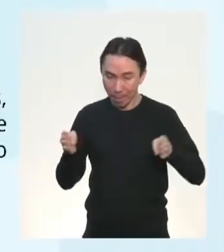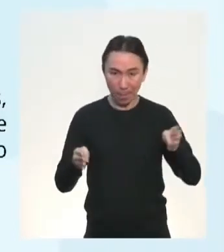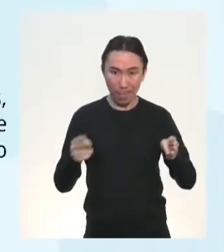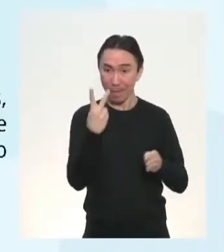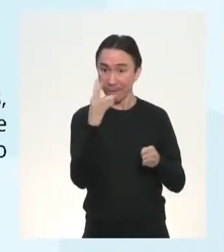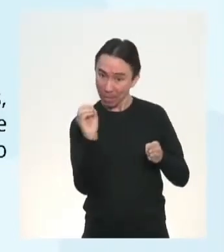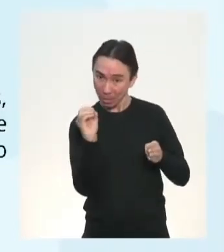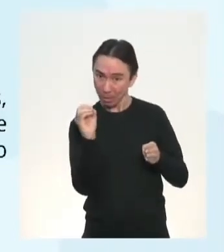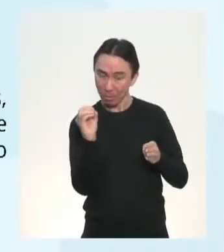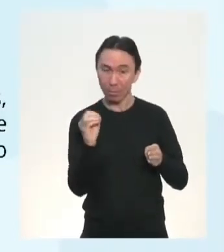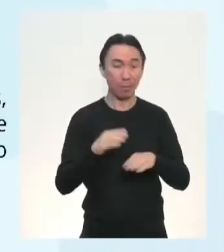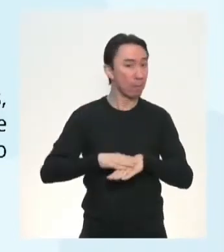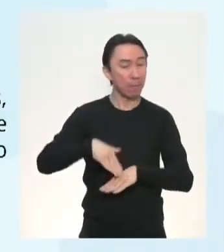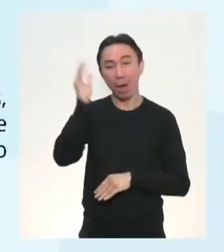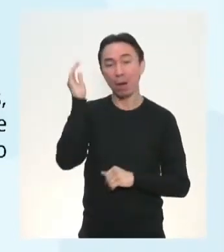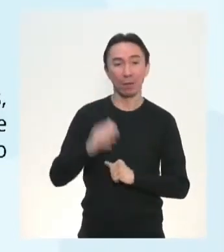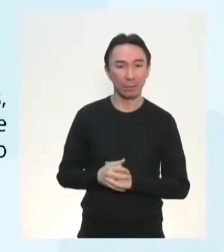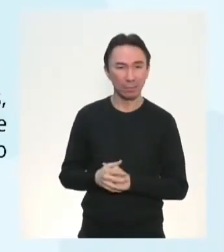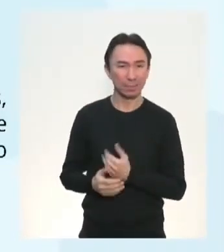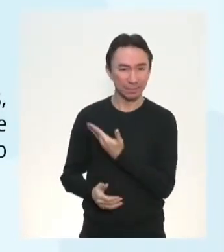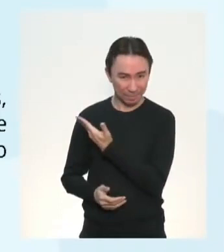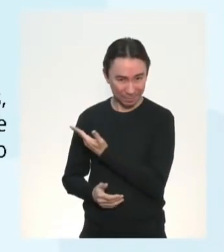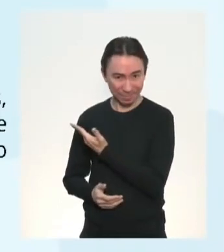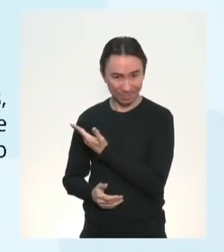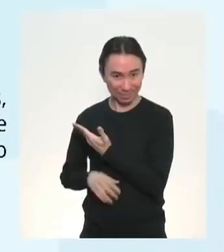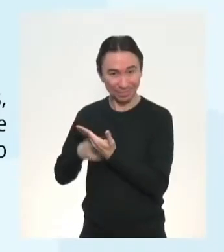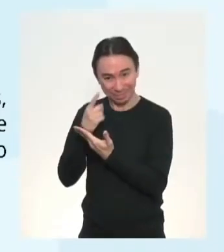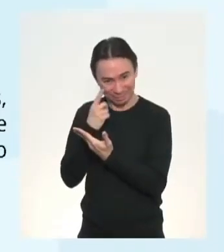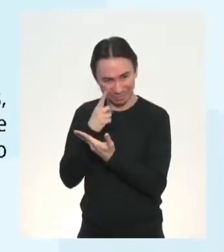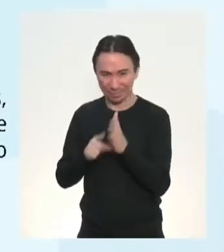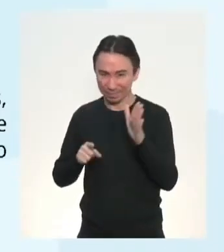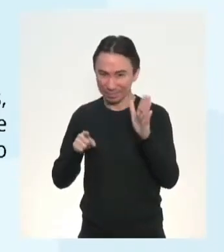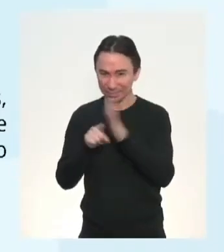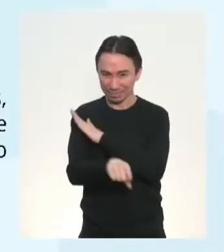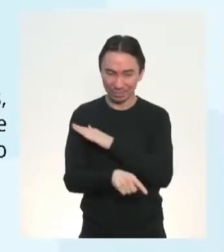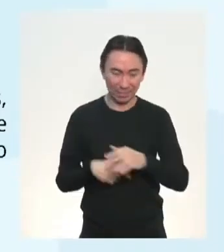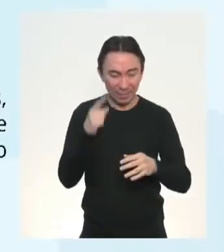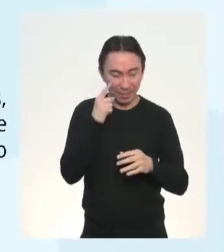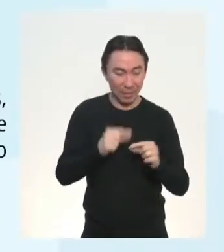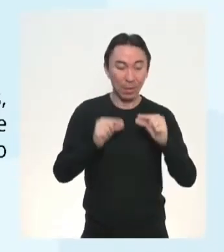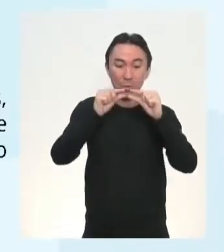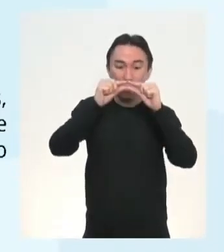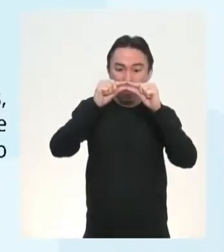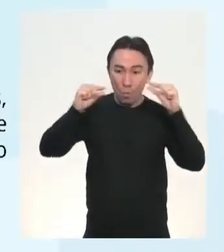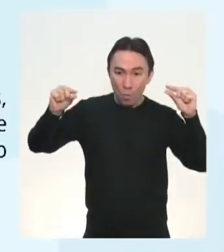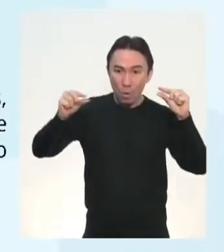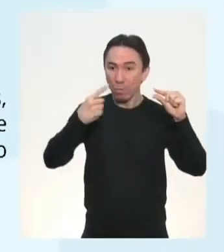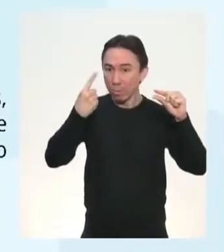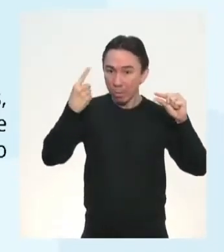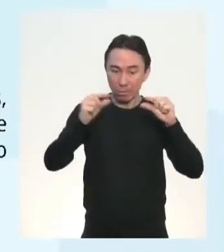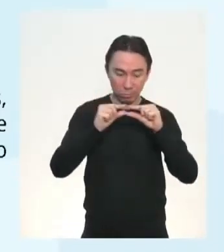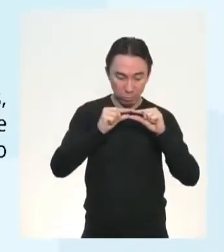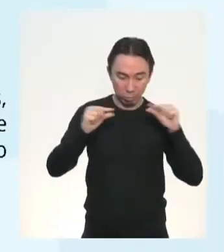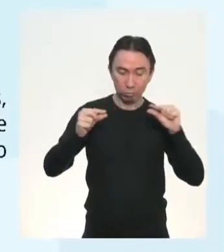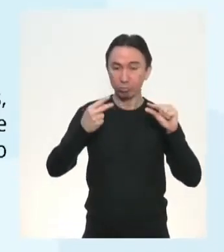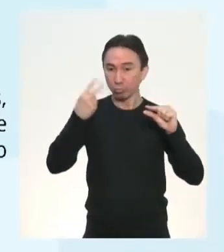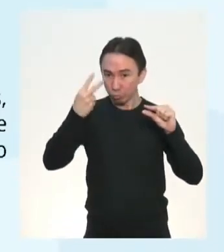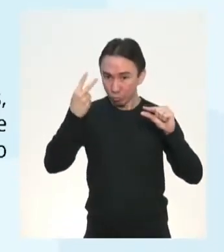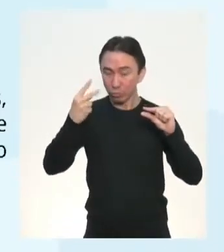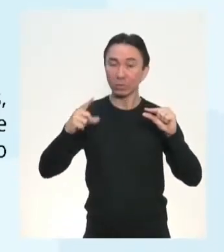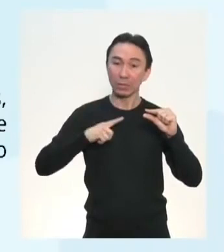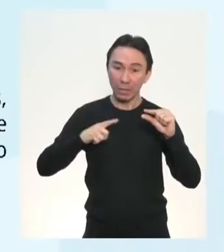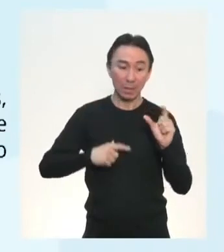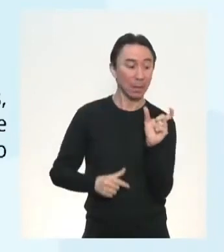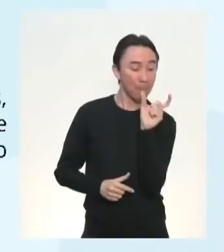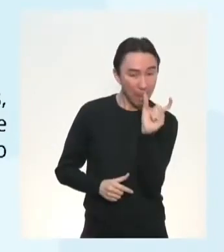perguntinha para vocês. Observe a primeira e a segunda linha do trecho. Nelas, há 2 pares de